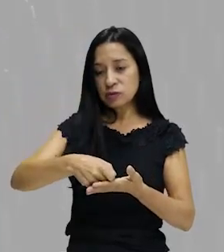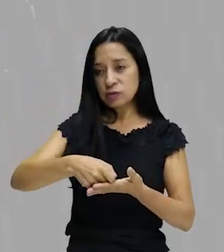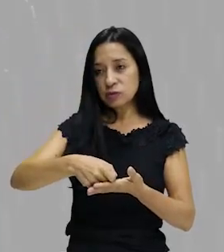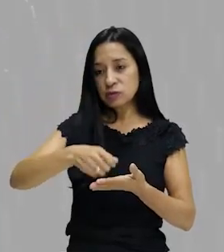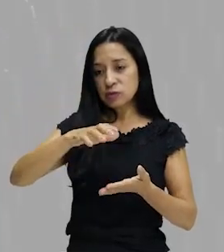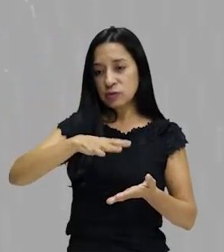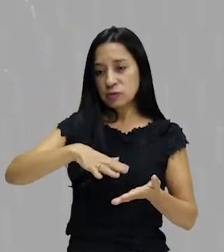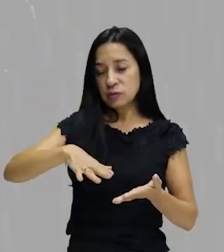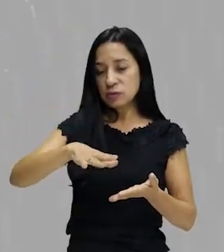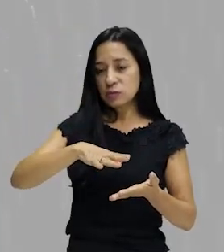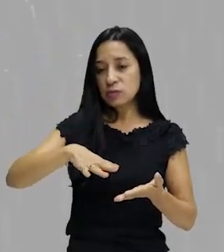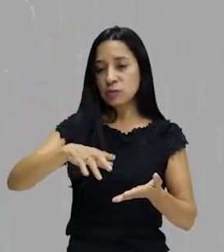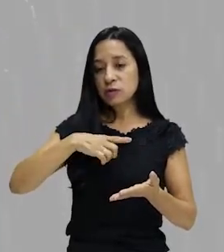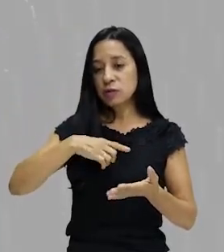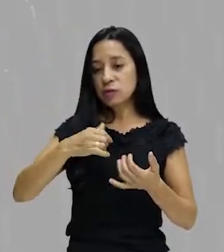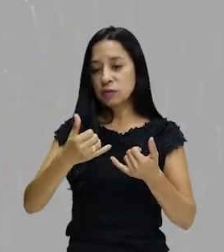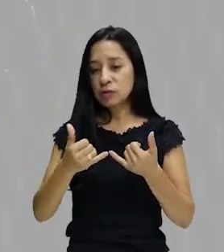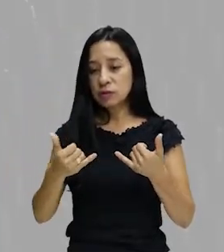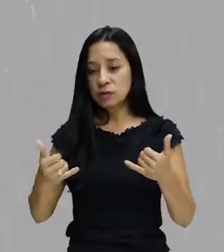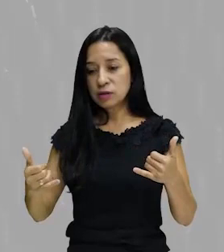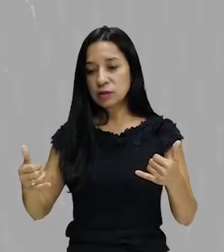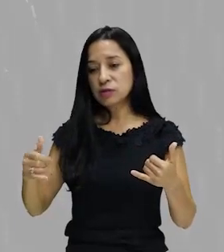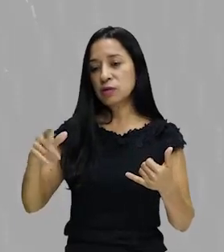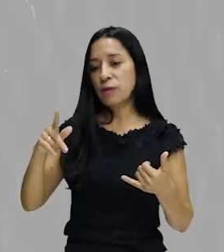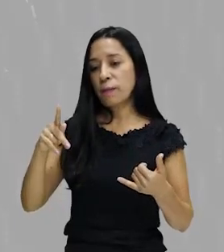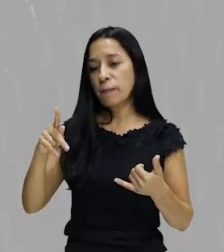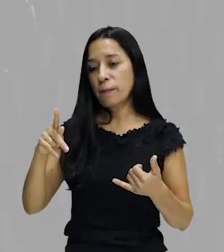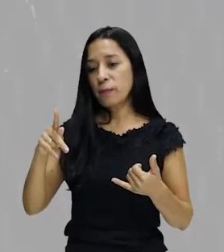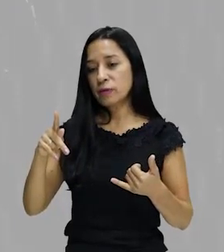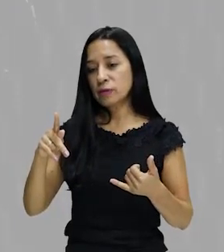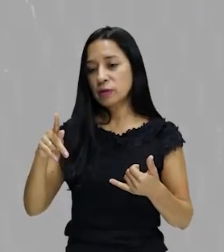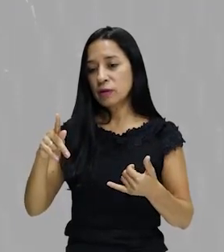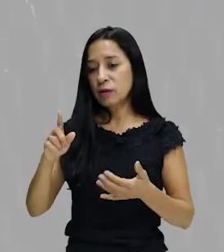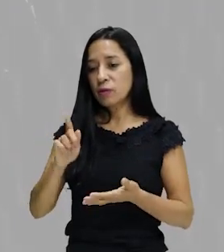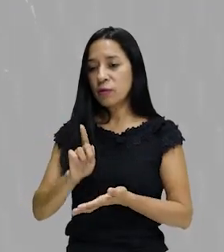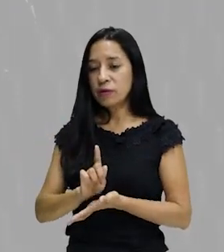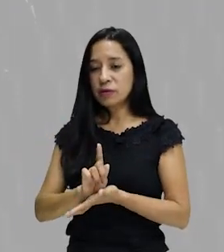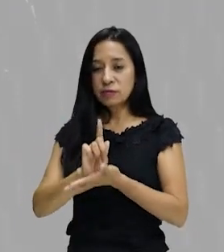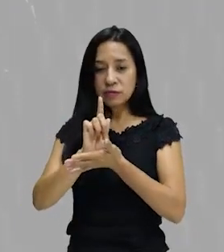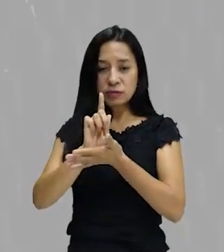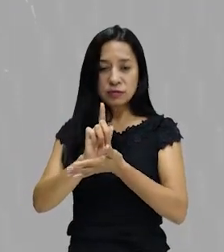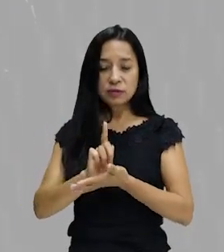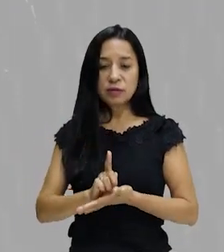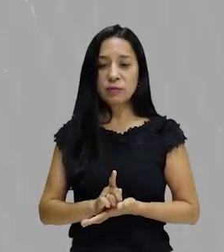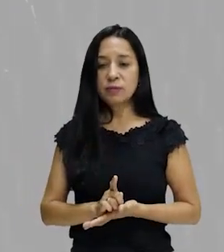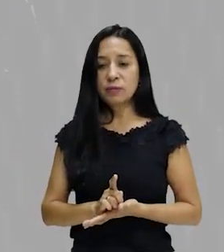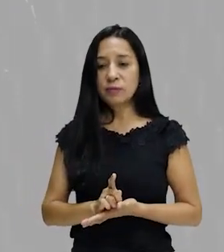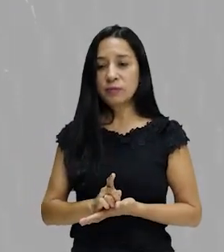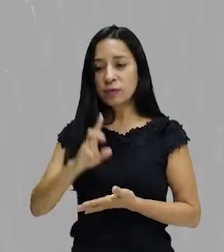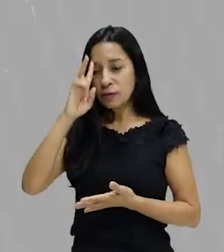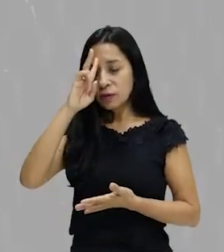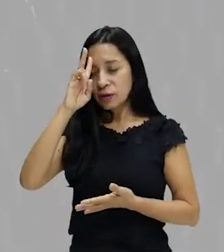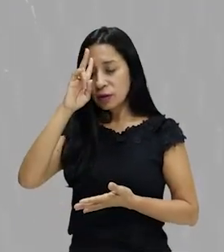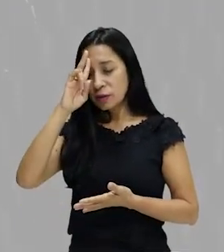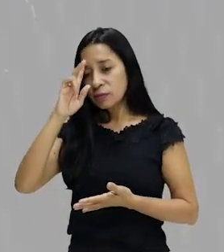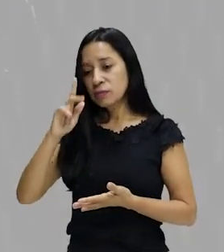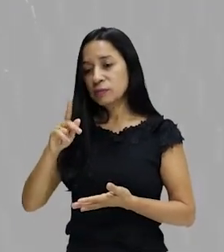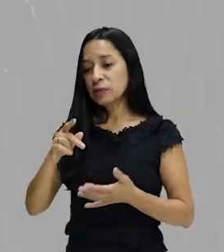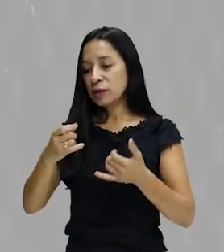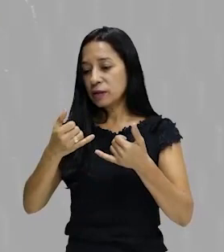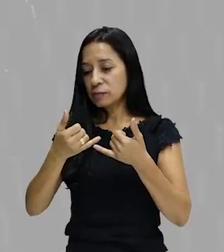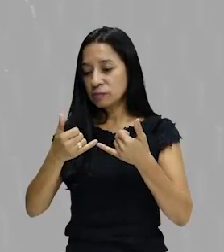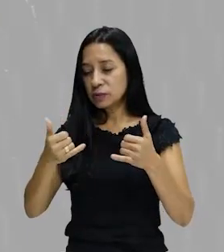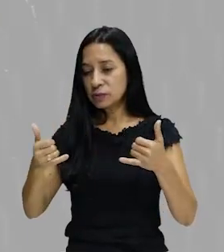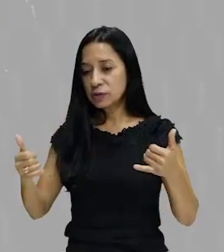cai, nós temos energia potencial gravitacional, certo? Lembre que energia potencial gravitacional, o